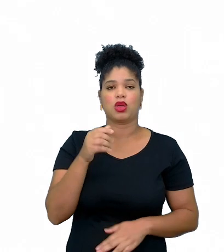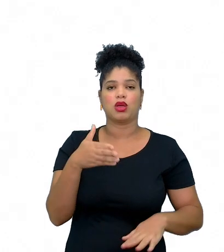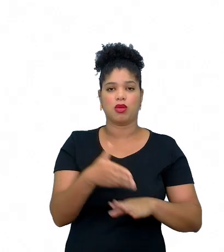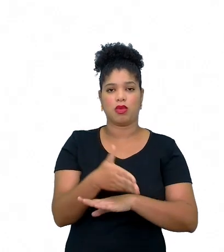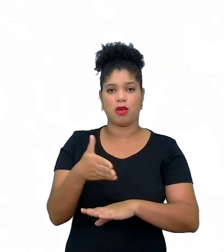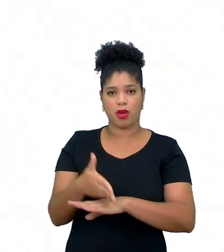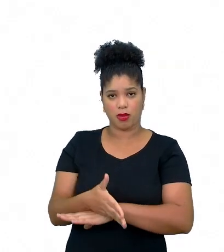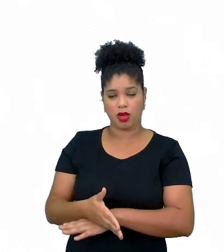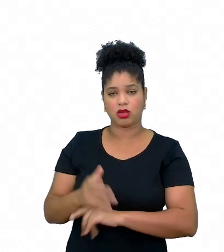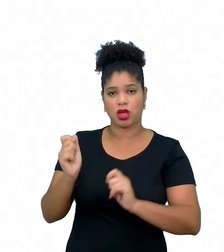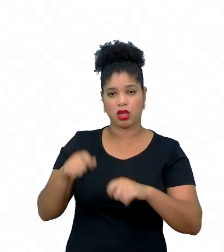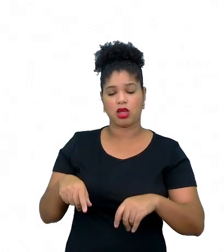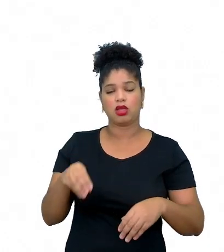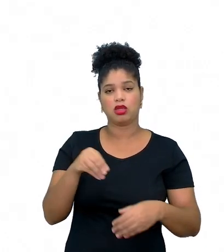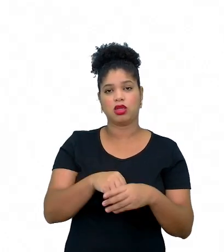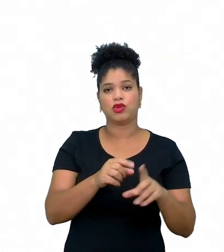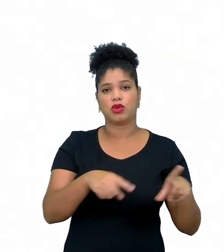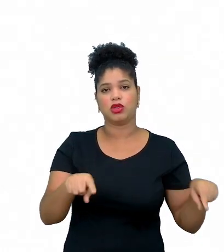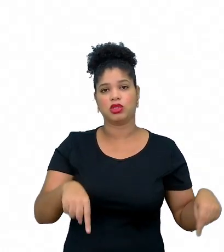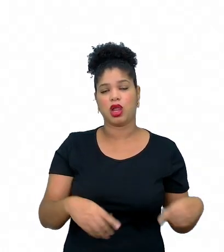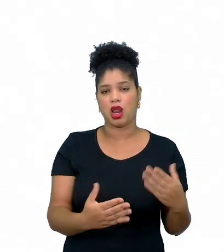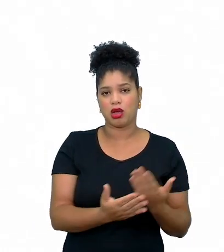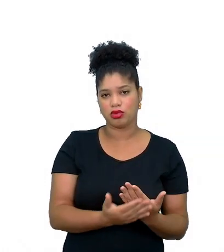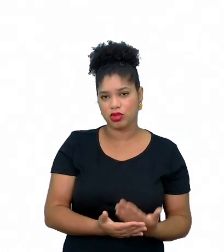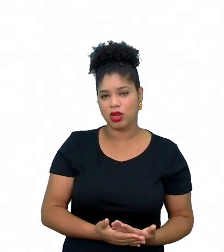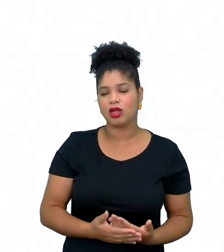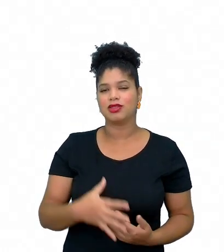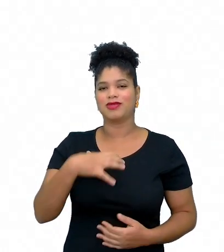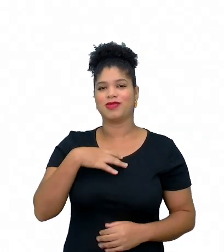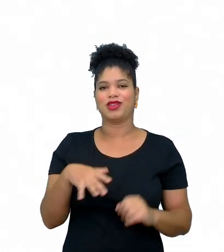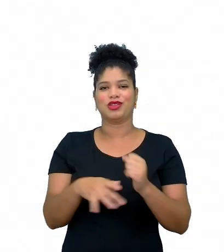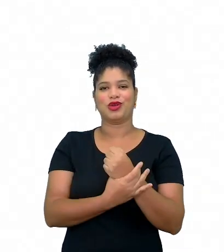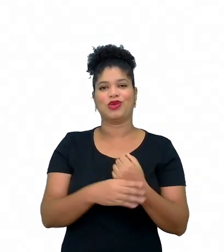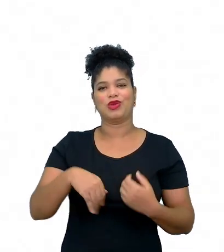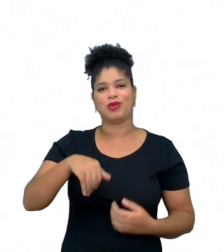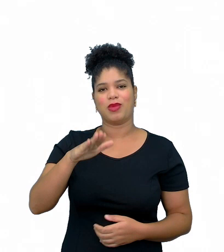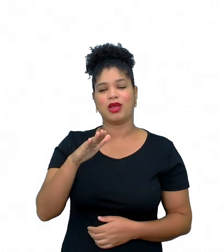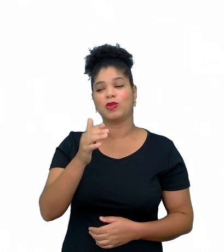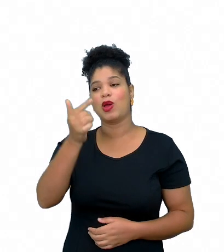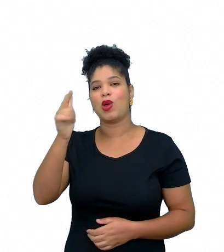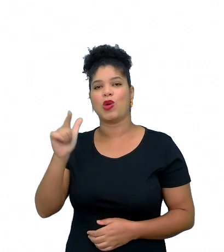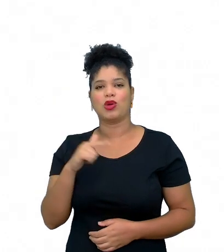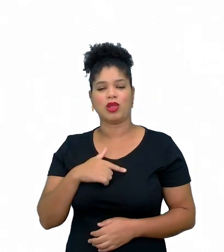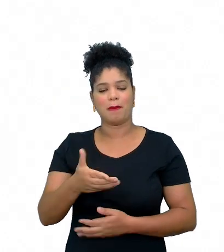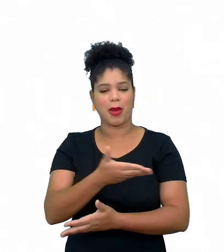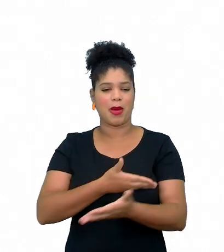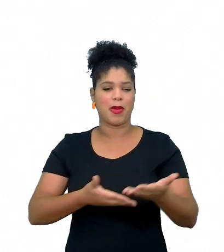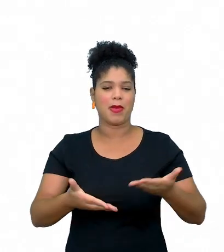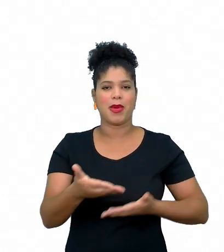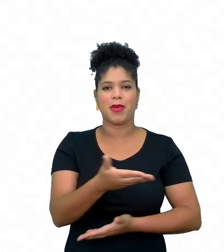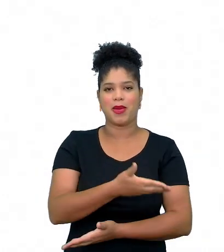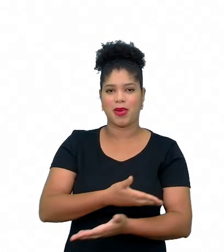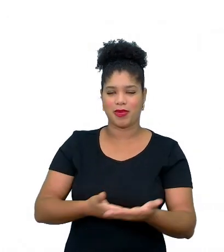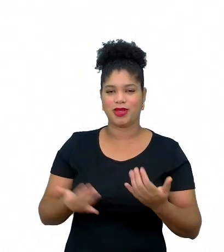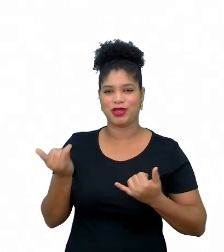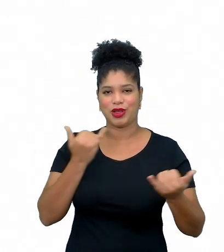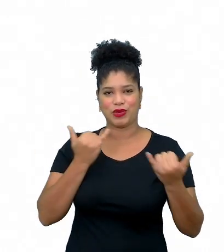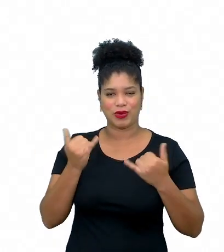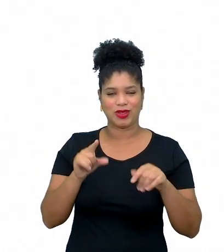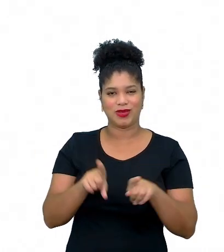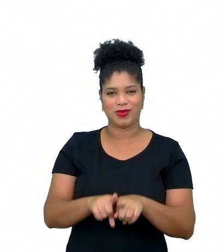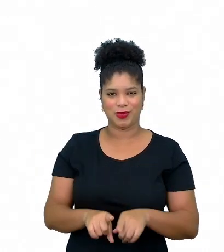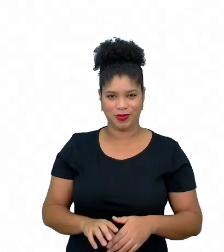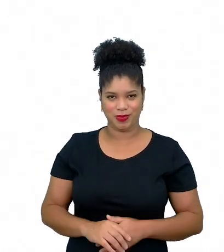participação assertiva em sala de aula, ele está sempre mais seguro para as próximas interações, para as próximas informações